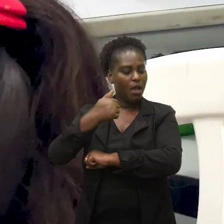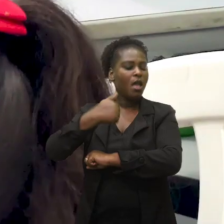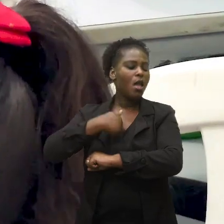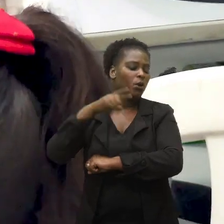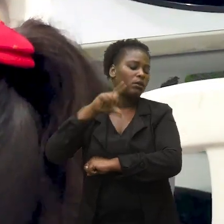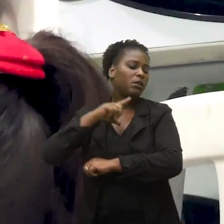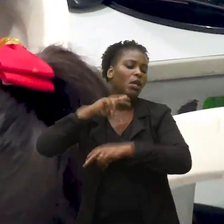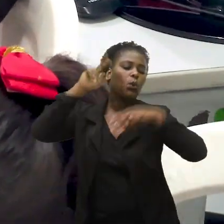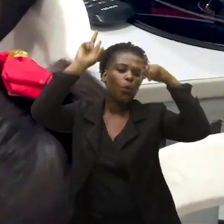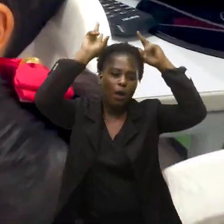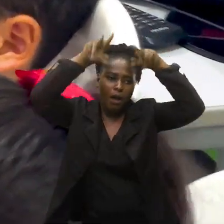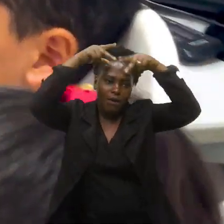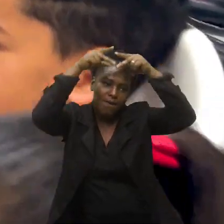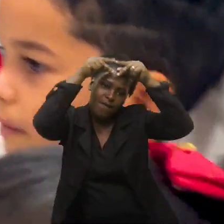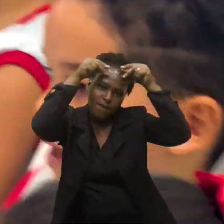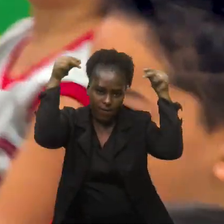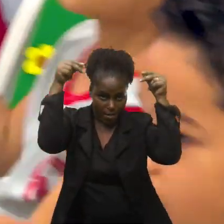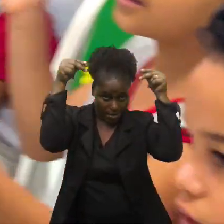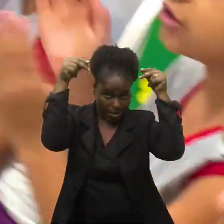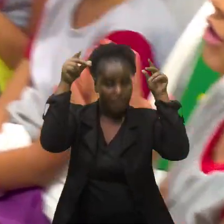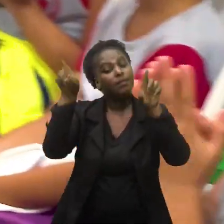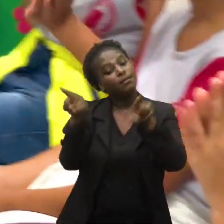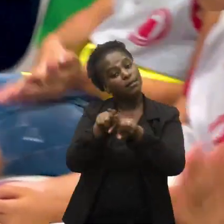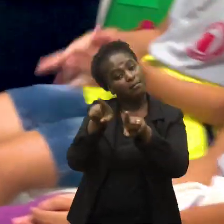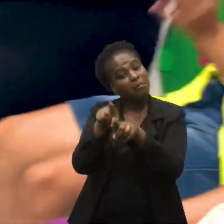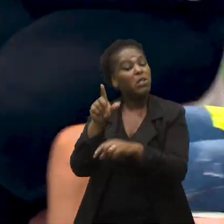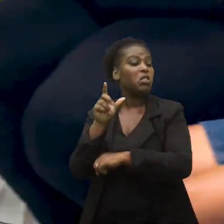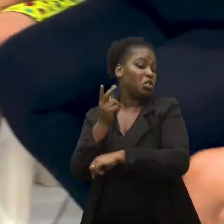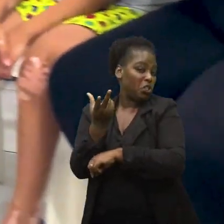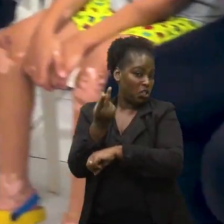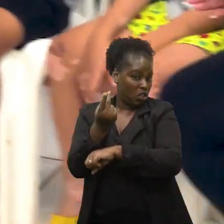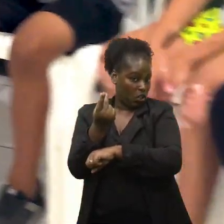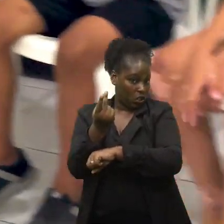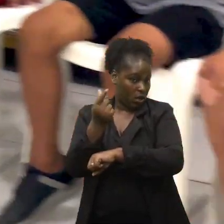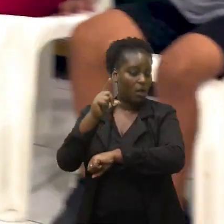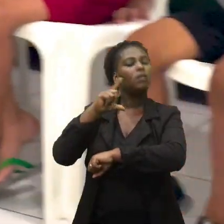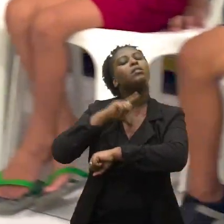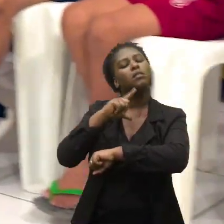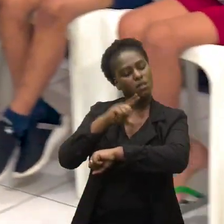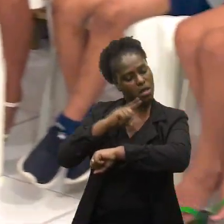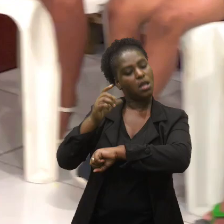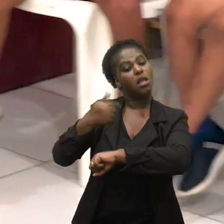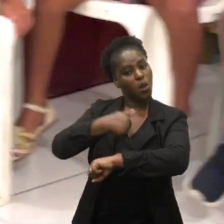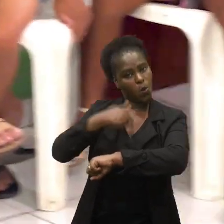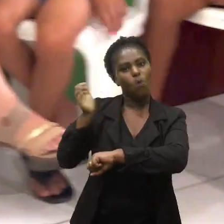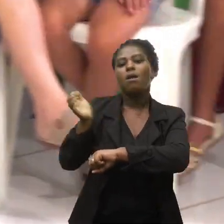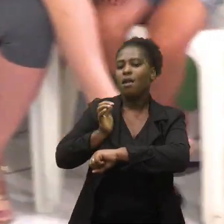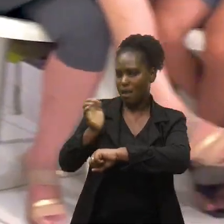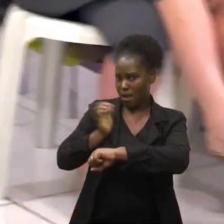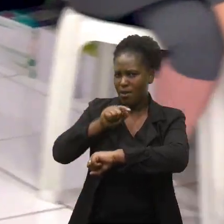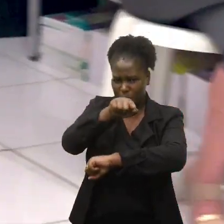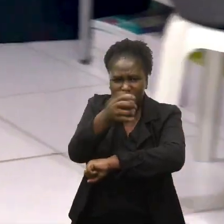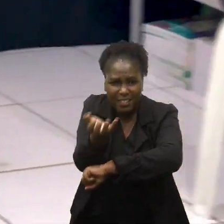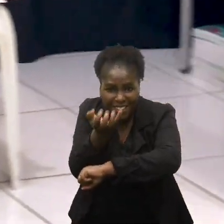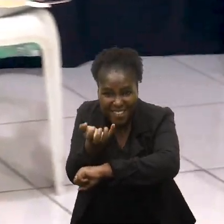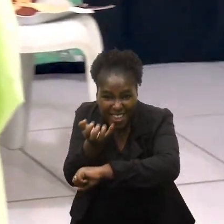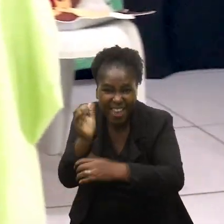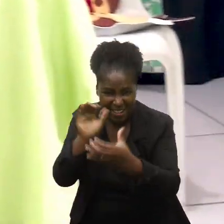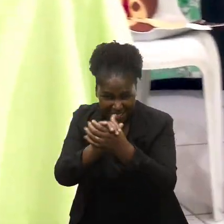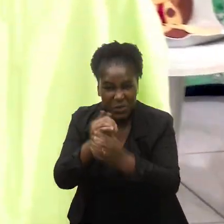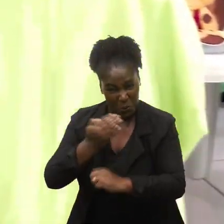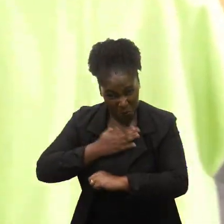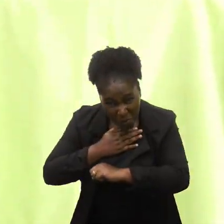quer casar com a Dona Baratinha, que tem fita no cabelo e dinheiro na